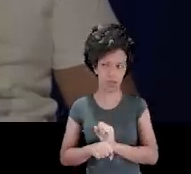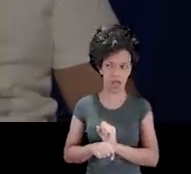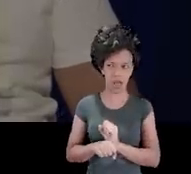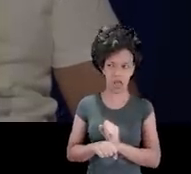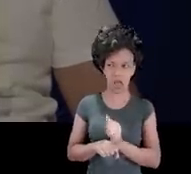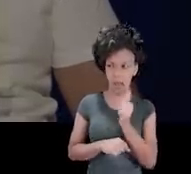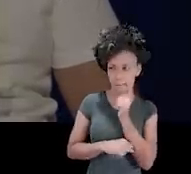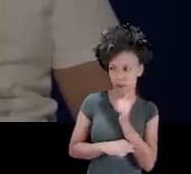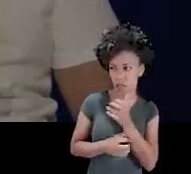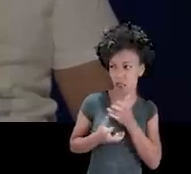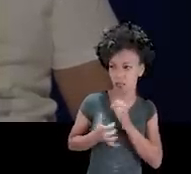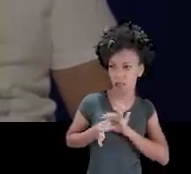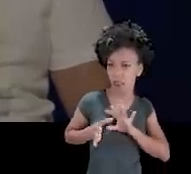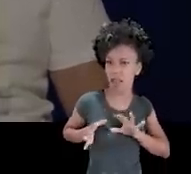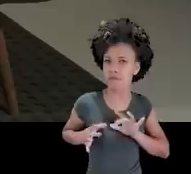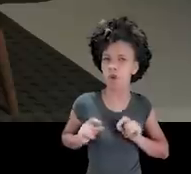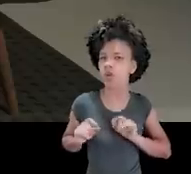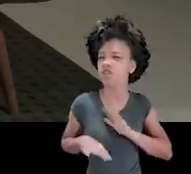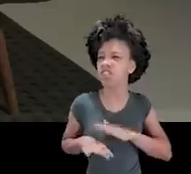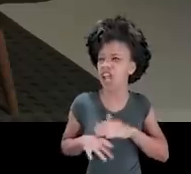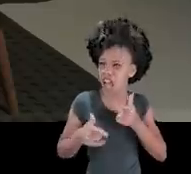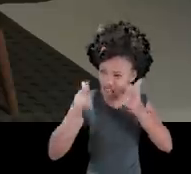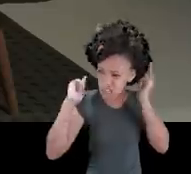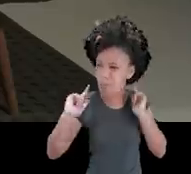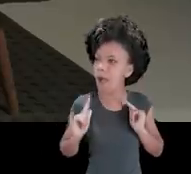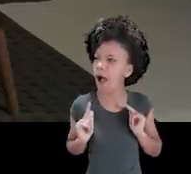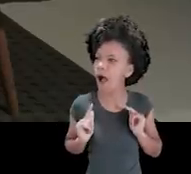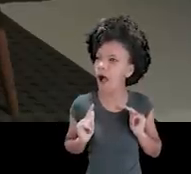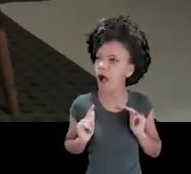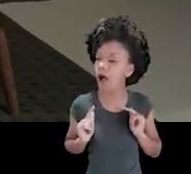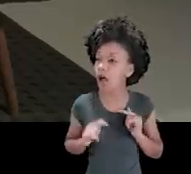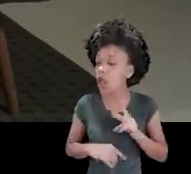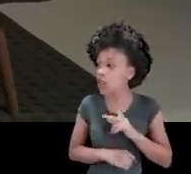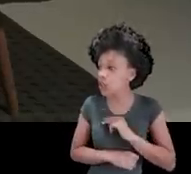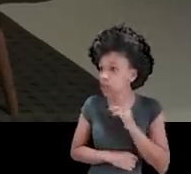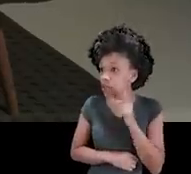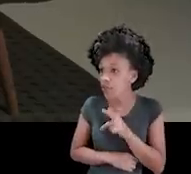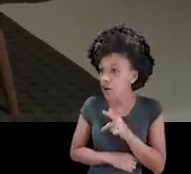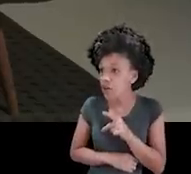tá querendo fazer tudo que ela quer? Raspar a cabeça agora? Que foda!